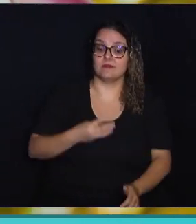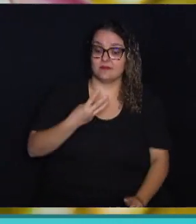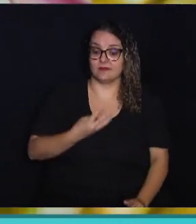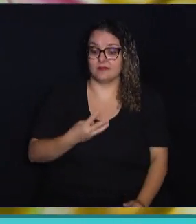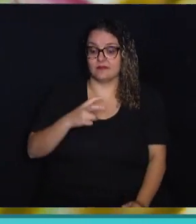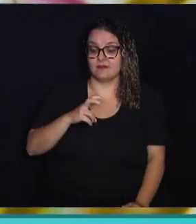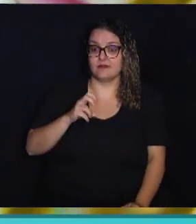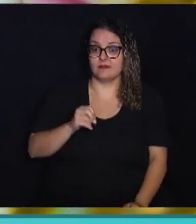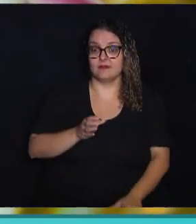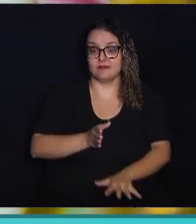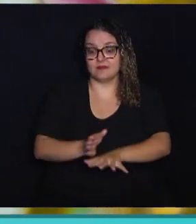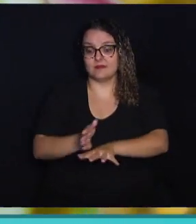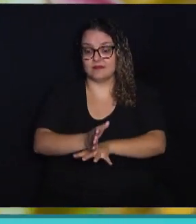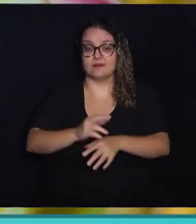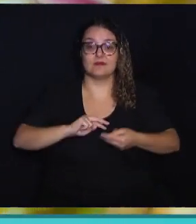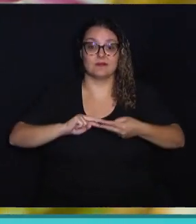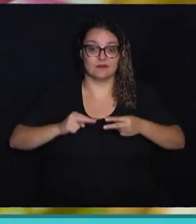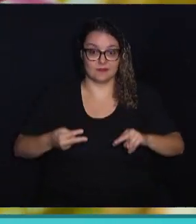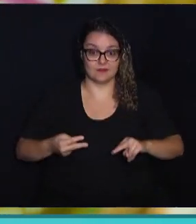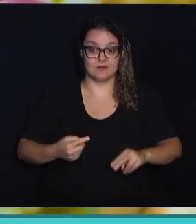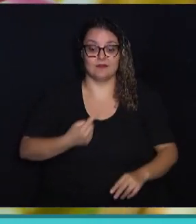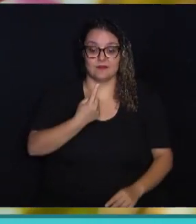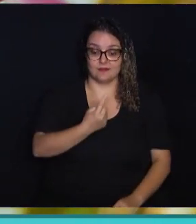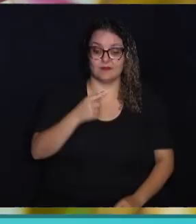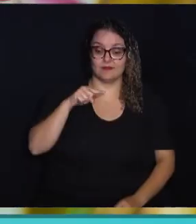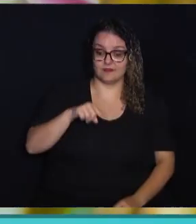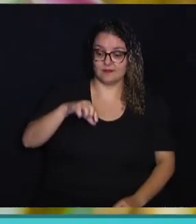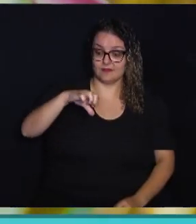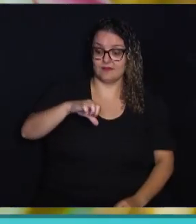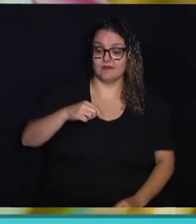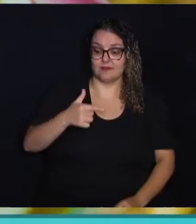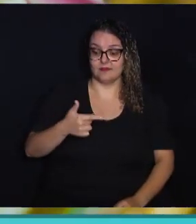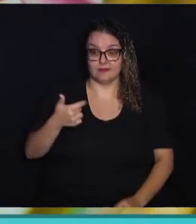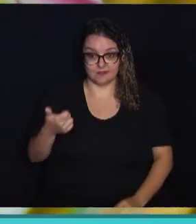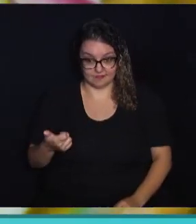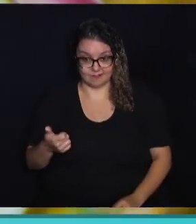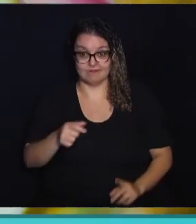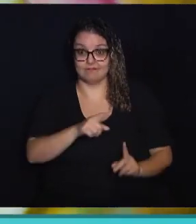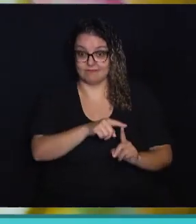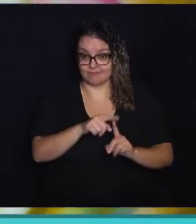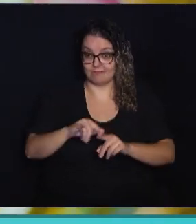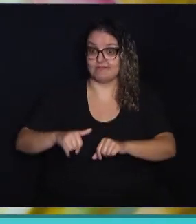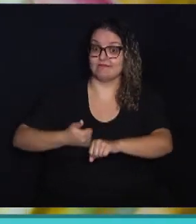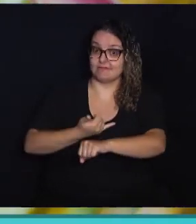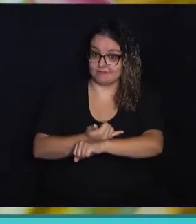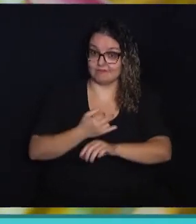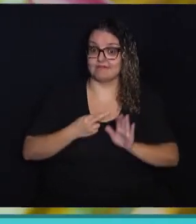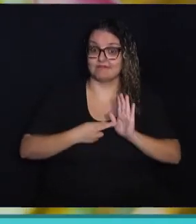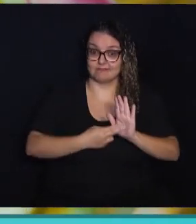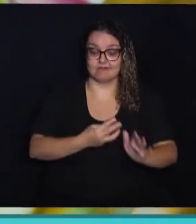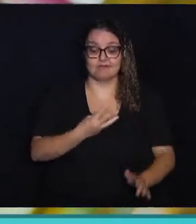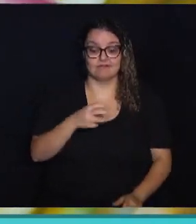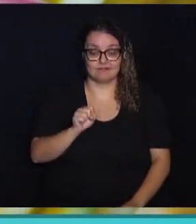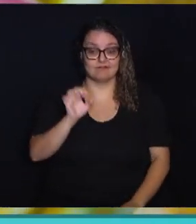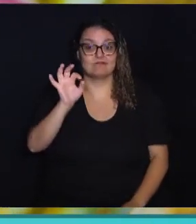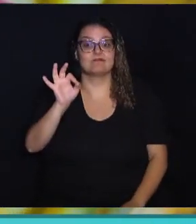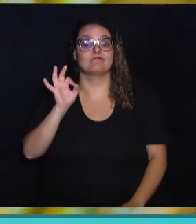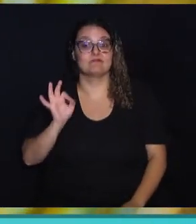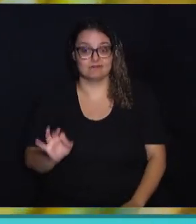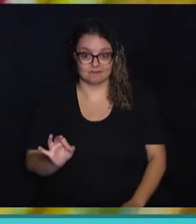de 353 trechos de DNA retirados de 1.921 espécies,